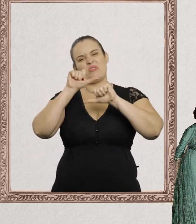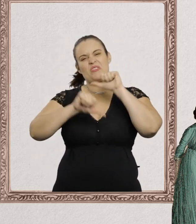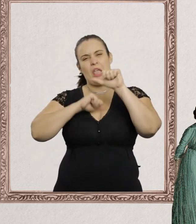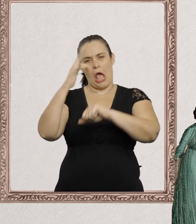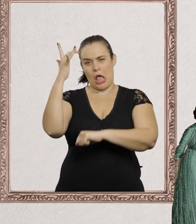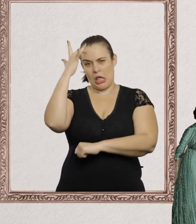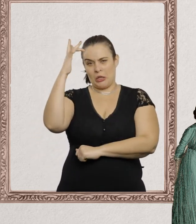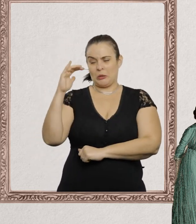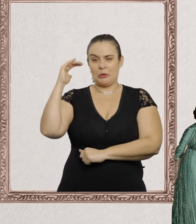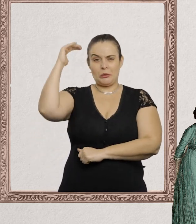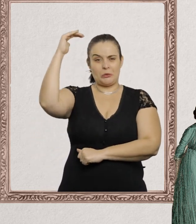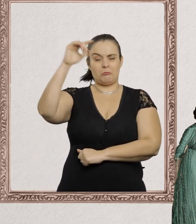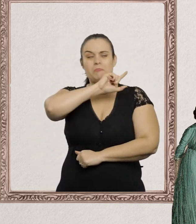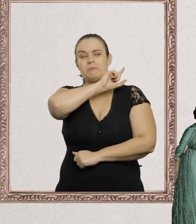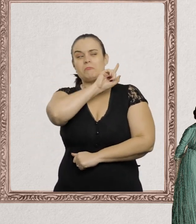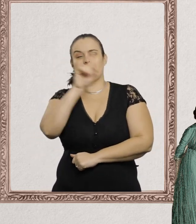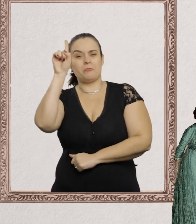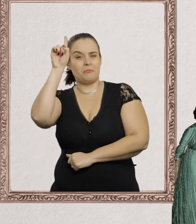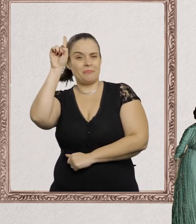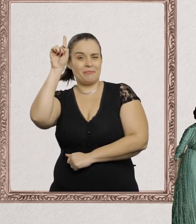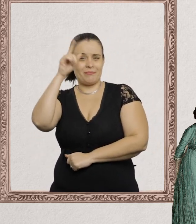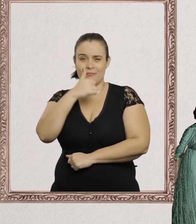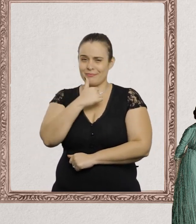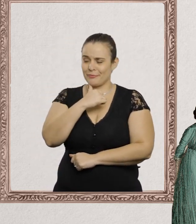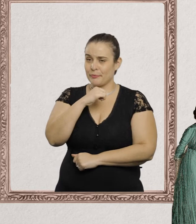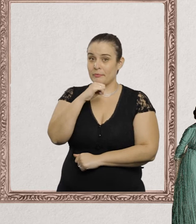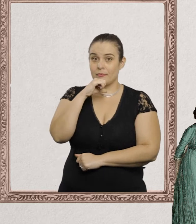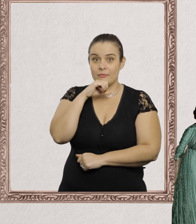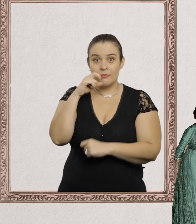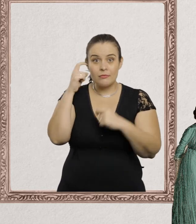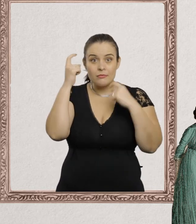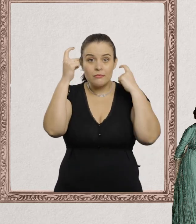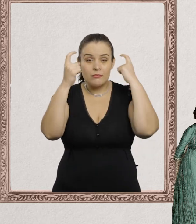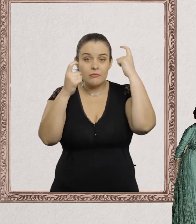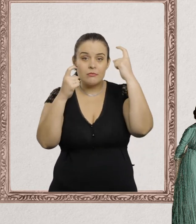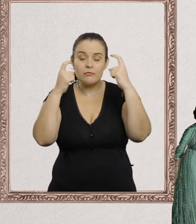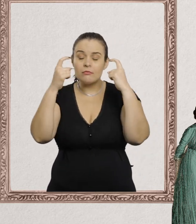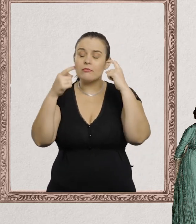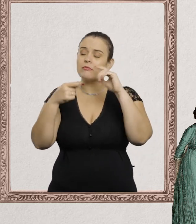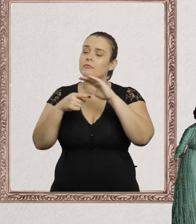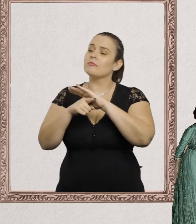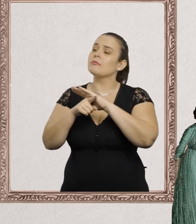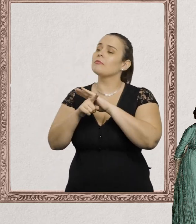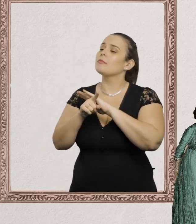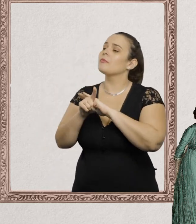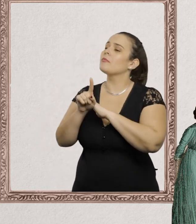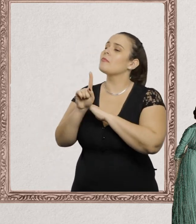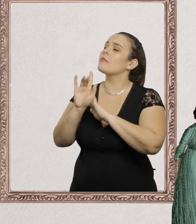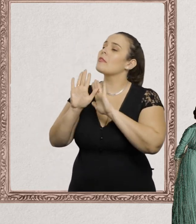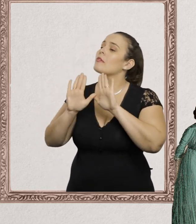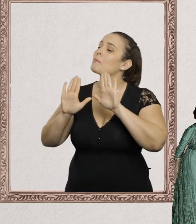num adulto. A senhora Darling ficou preocupada e perguntou para Peter: